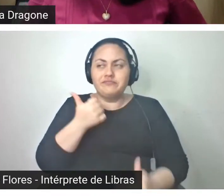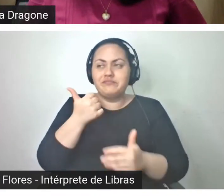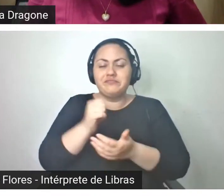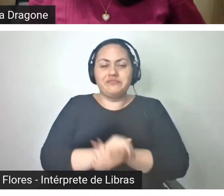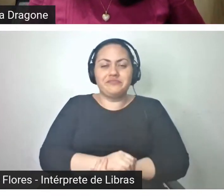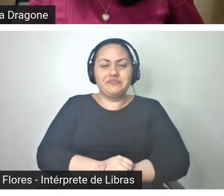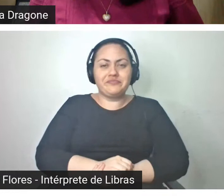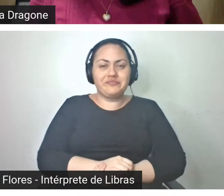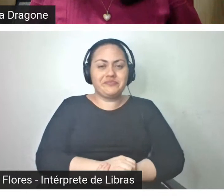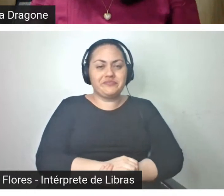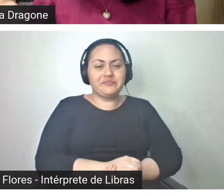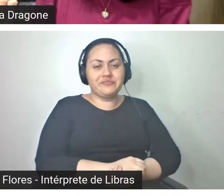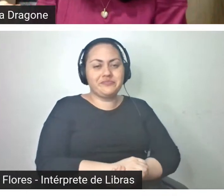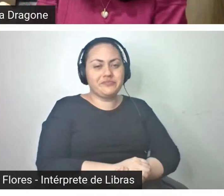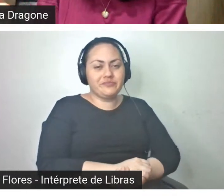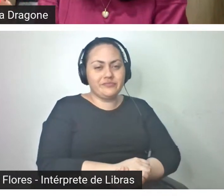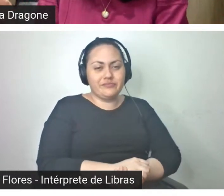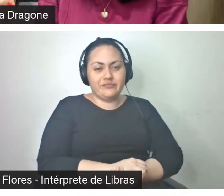not offer